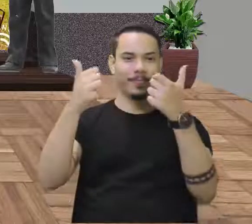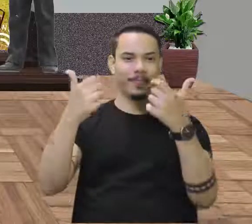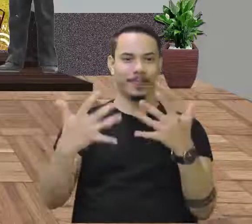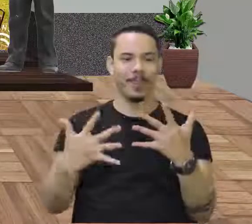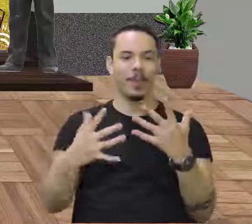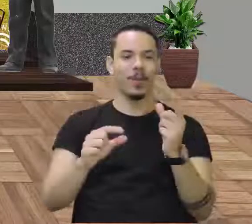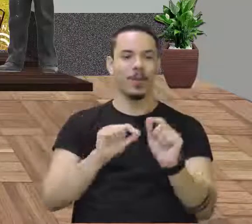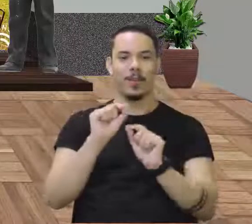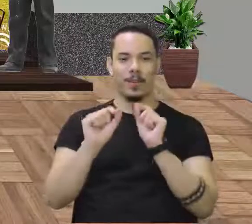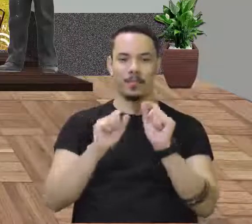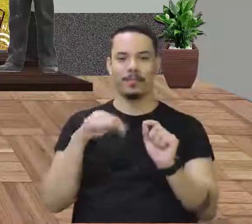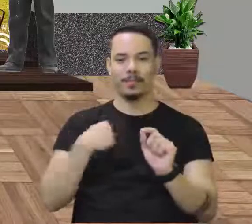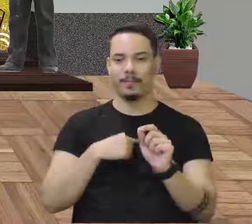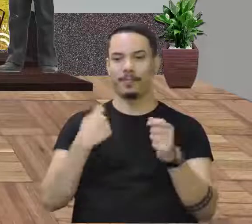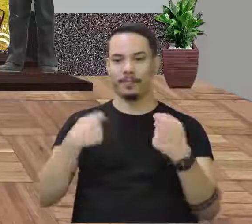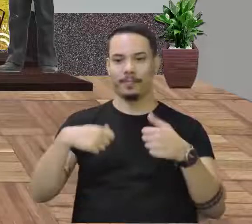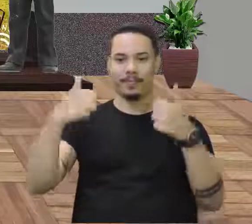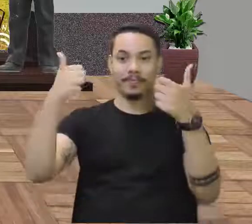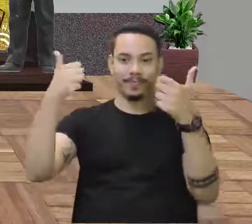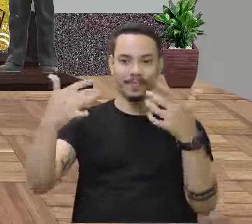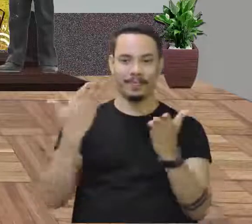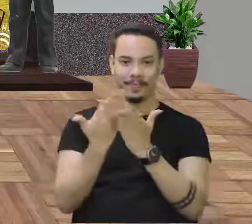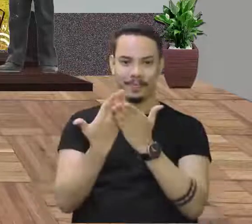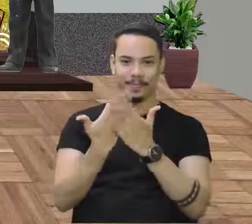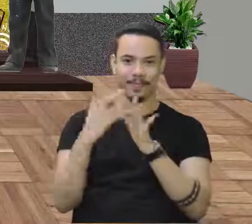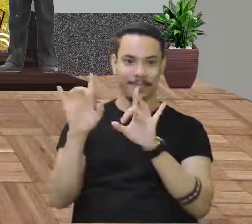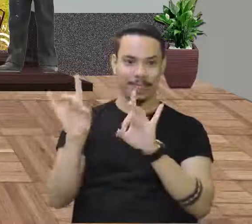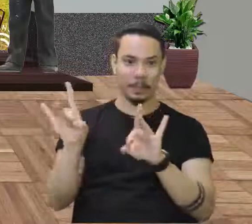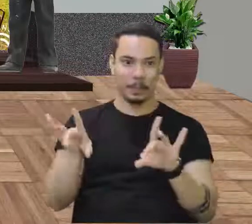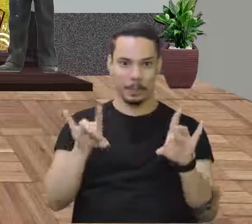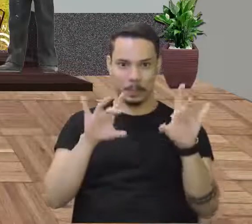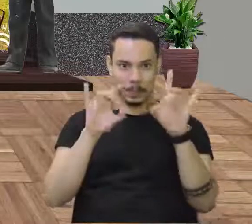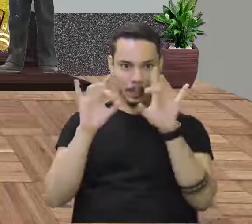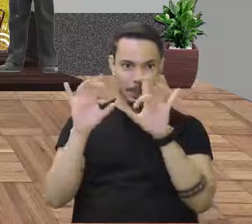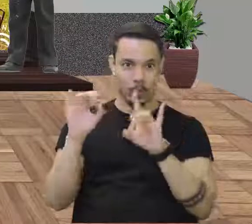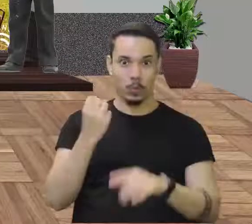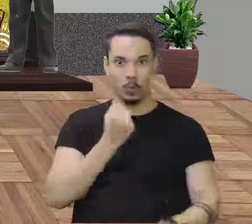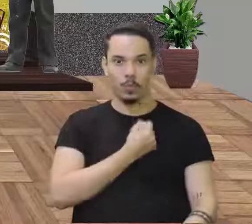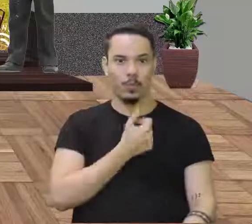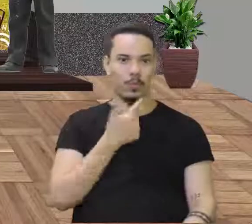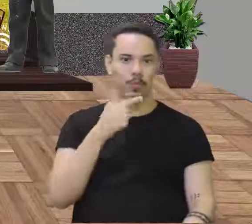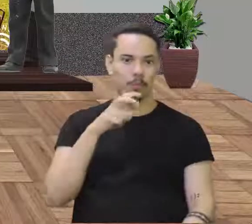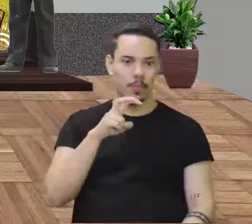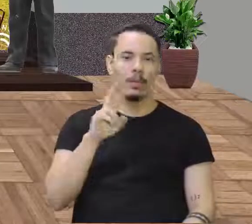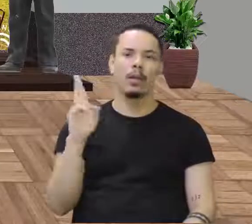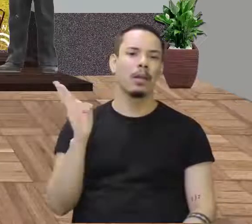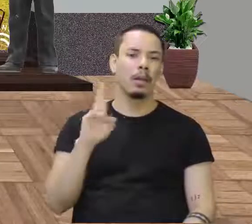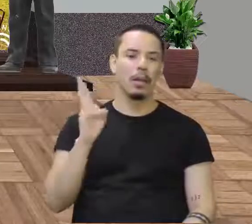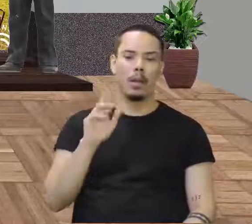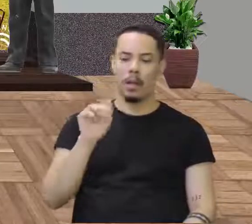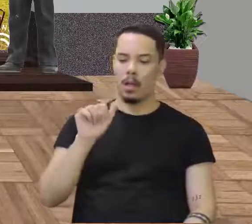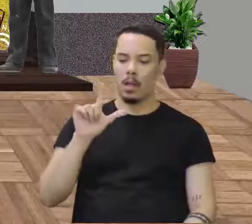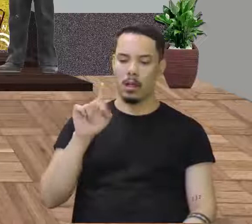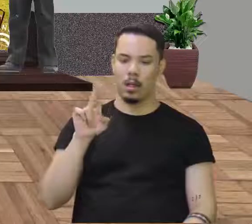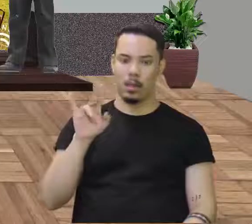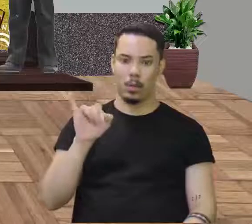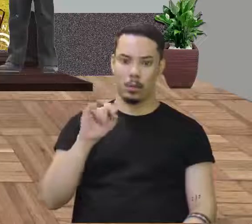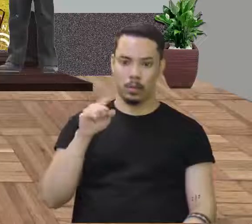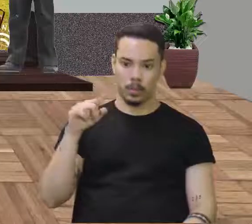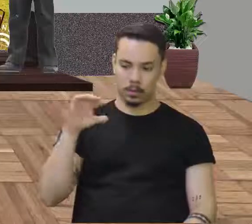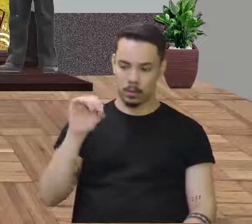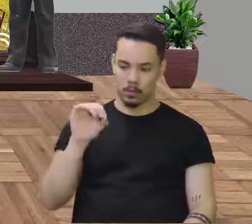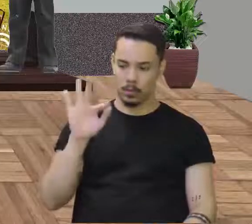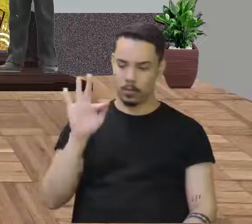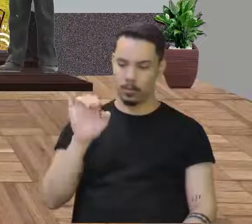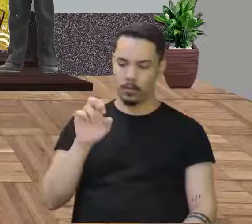precisávamos ter uma aula exclusiva sobre ele. Aloysio Ferreira. Assim mesmo como nós estudamos Jorge Teixeira,